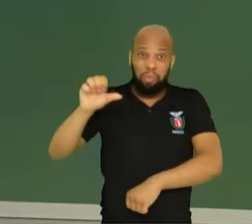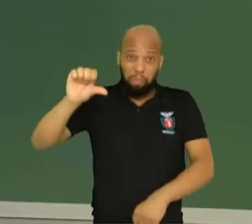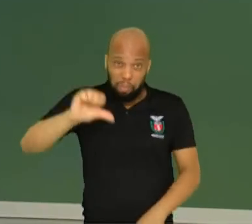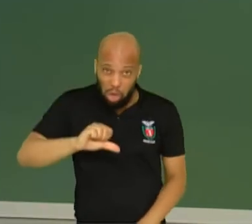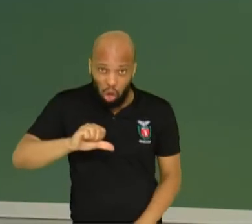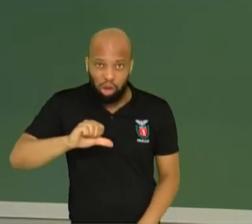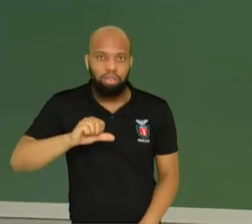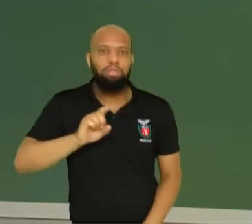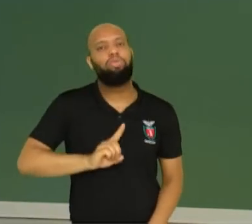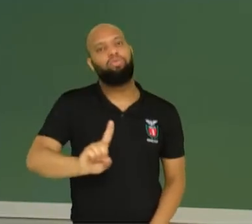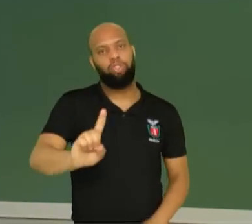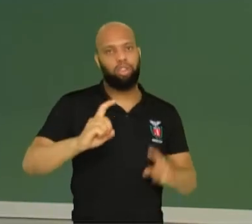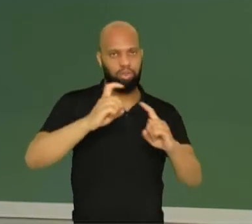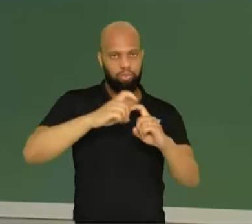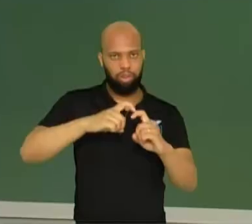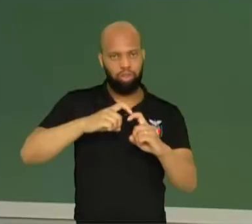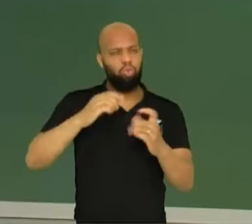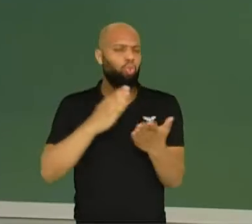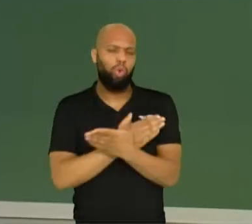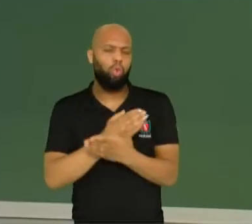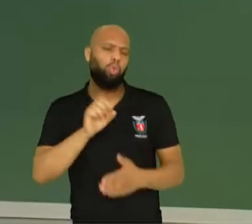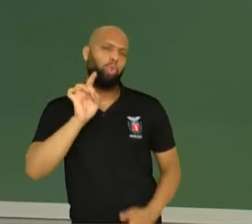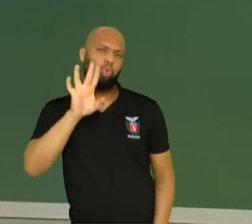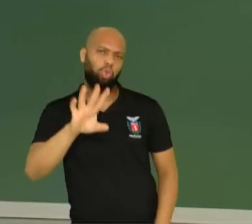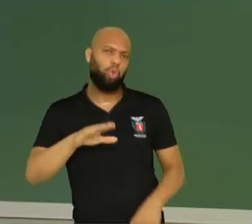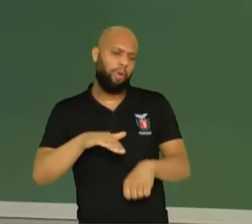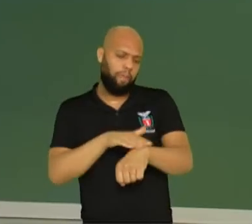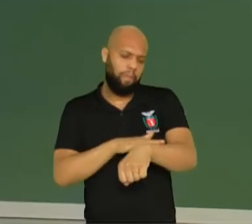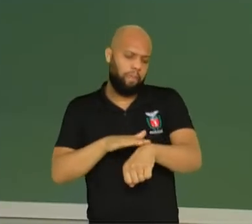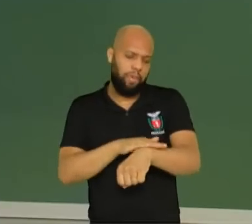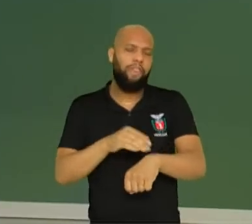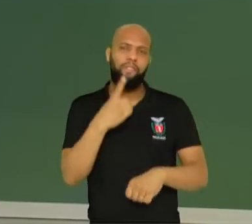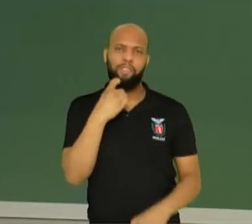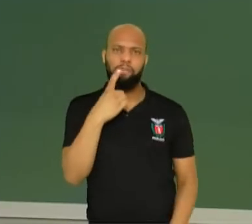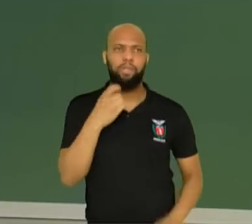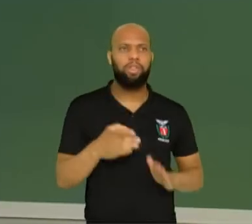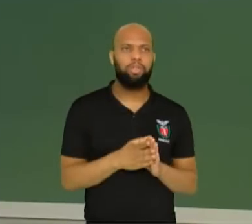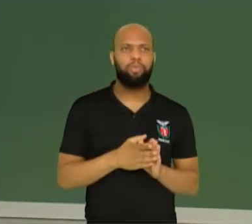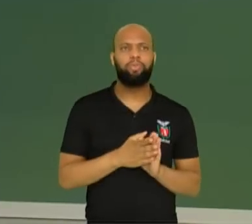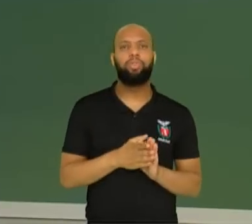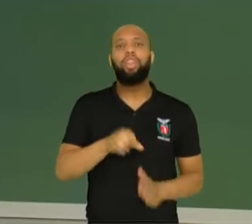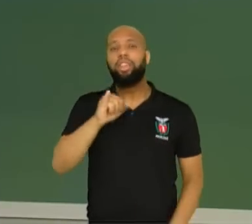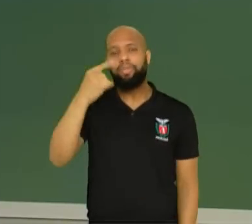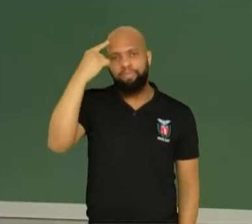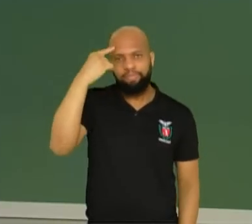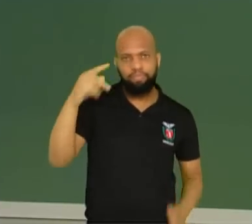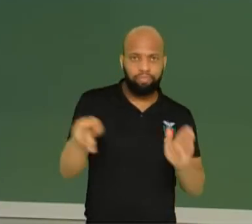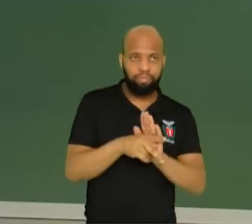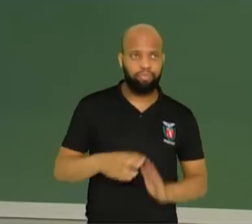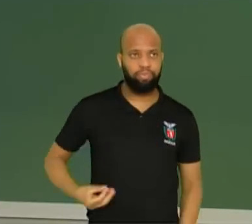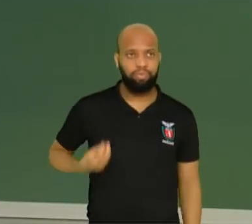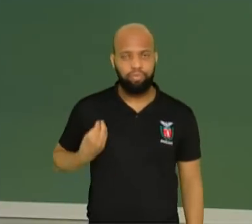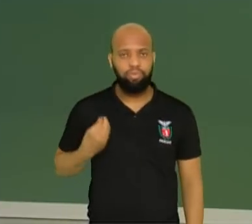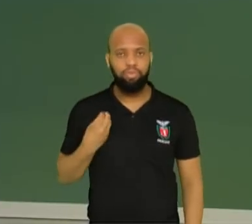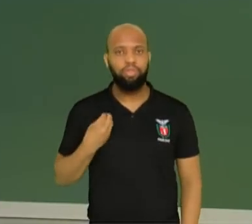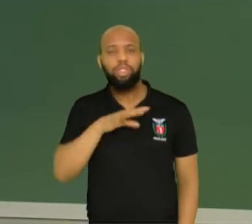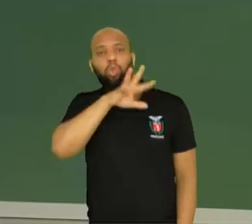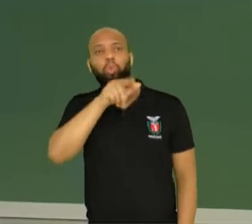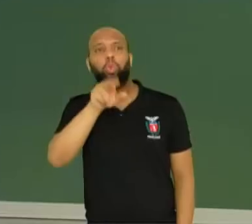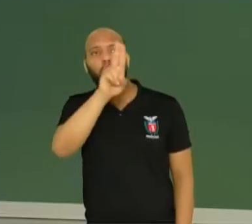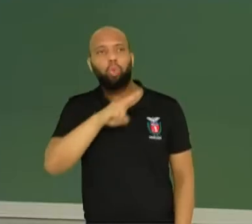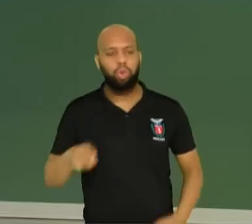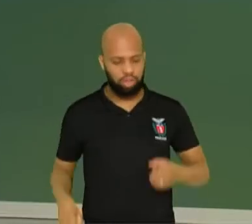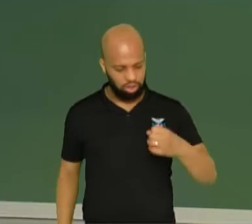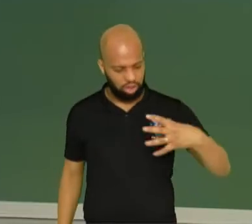um vermelho que vai dar um pouquinho de ardência. Quando a gente pensa na vida do animal, a gente tem que pensar que ele vai usar esse